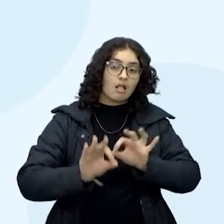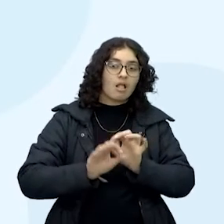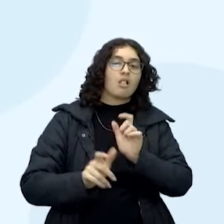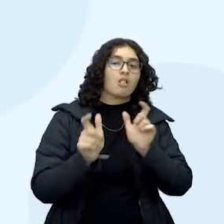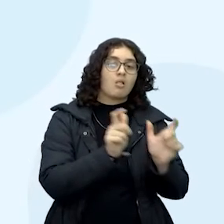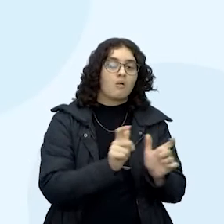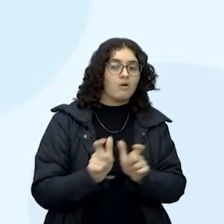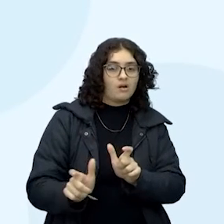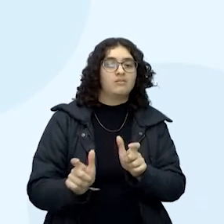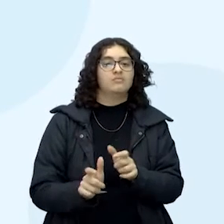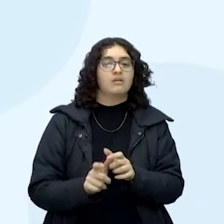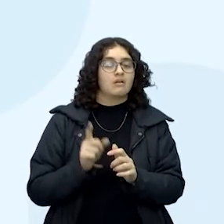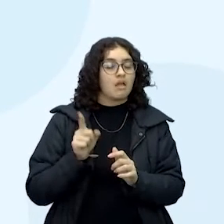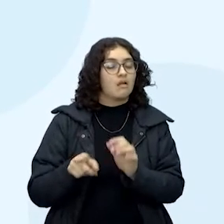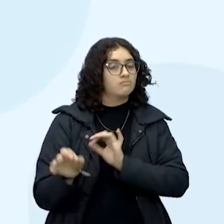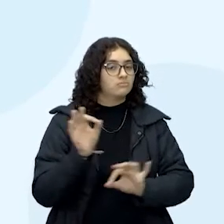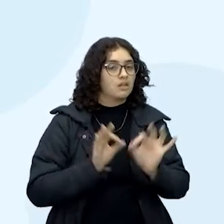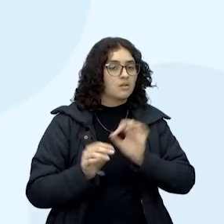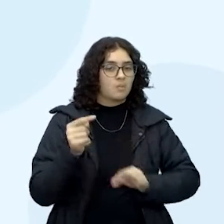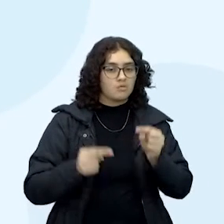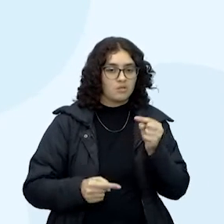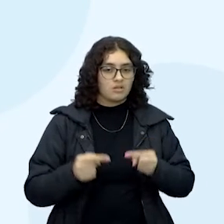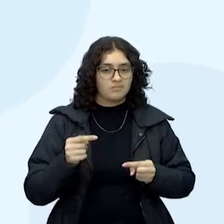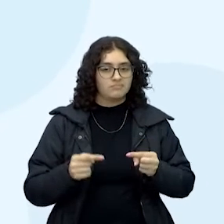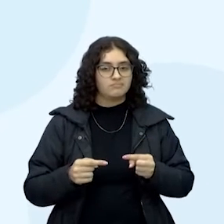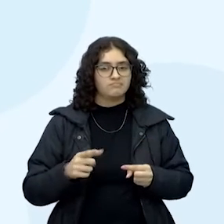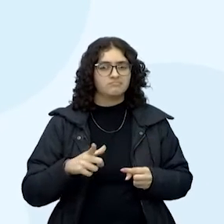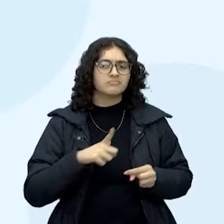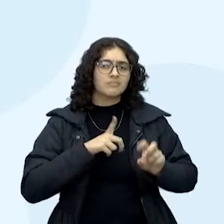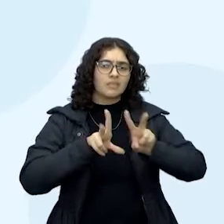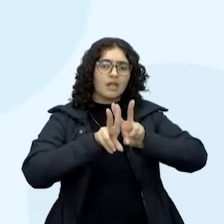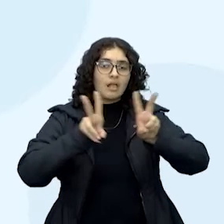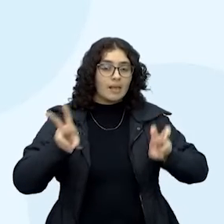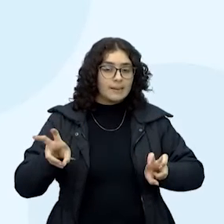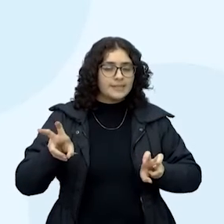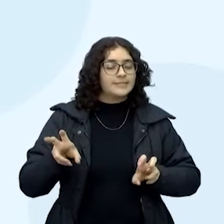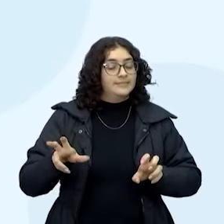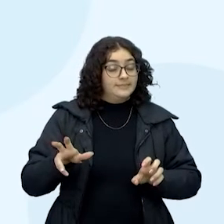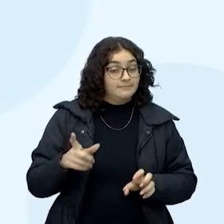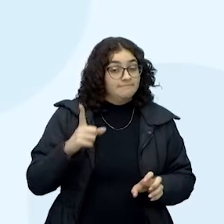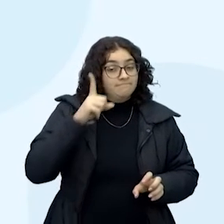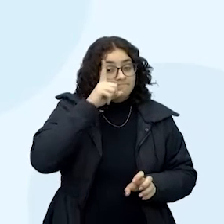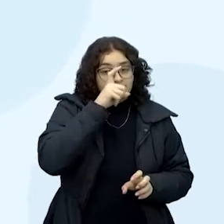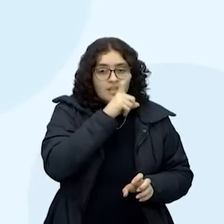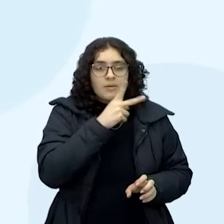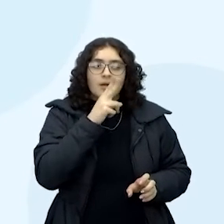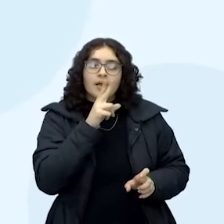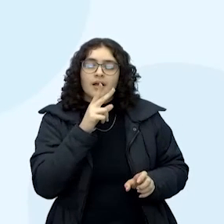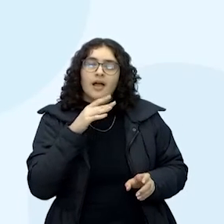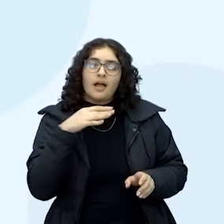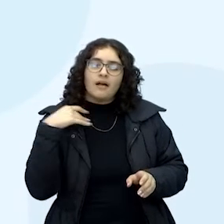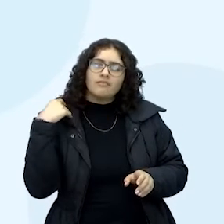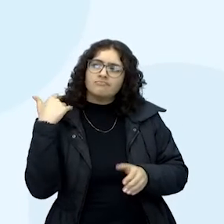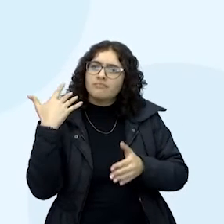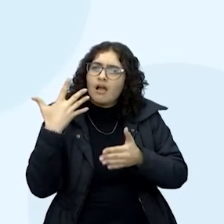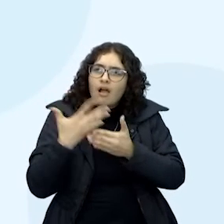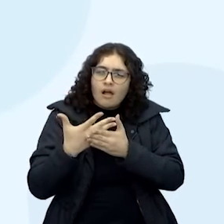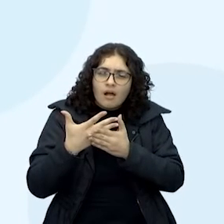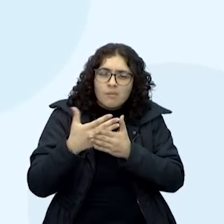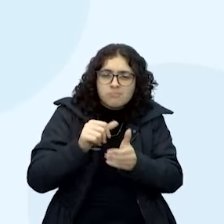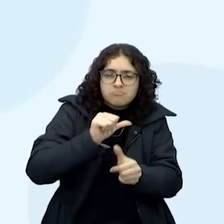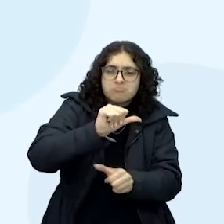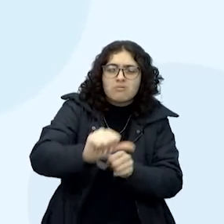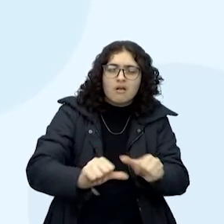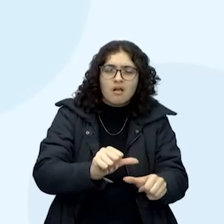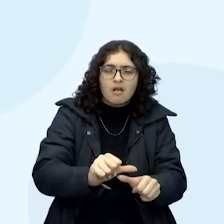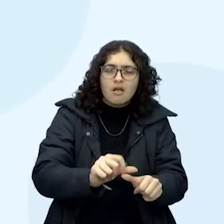uma organização política. Trata-se de um tema complexo que se altera ao longo dos anos, à medida que